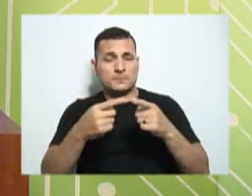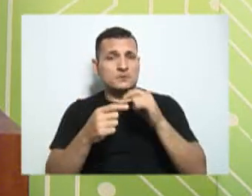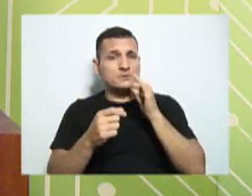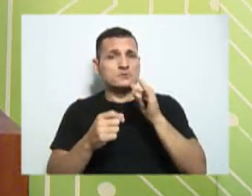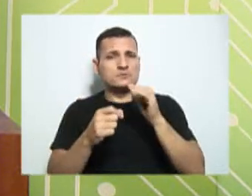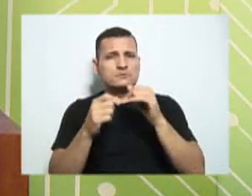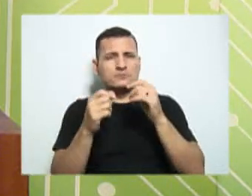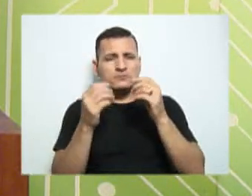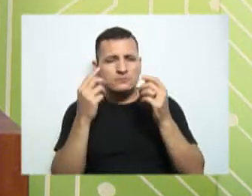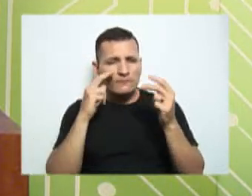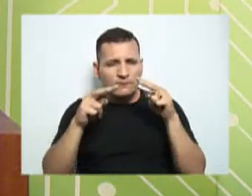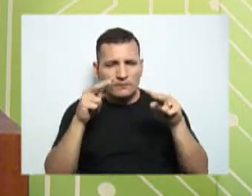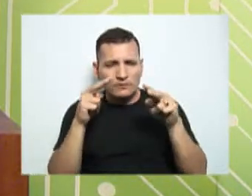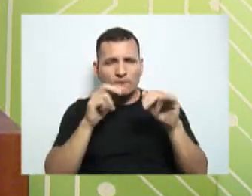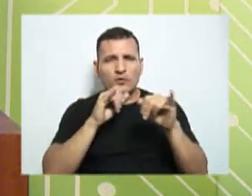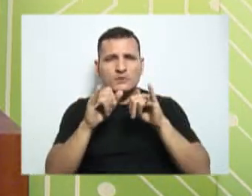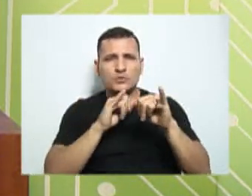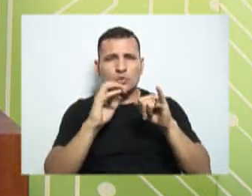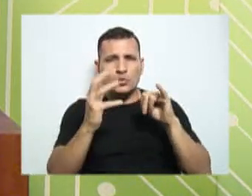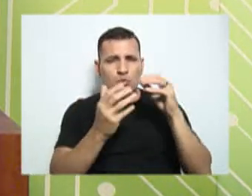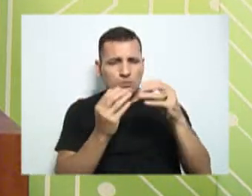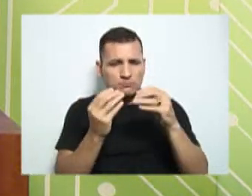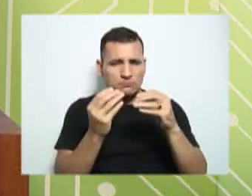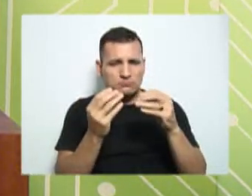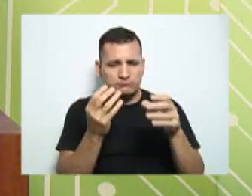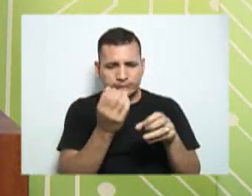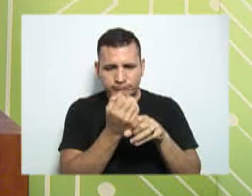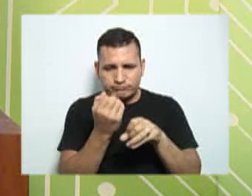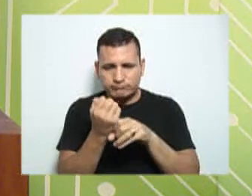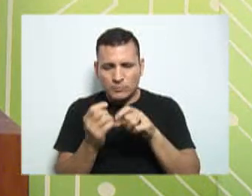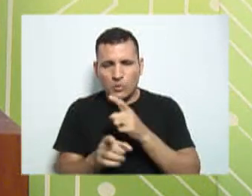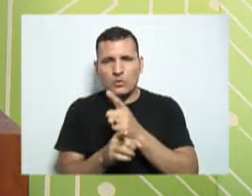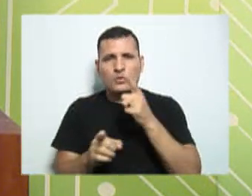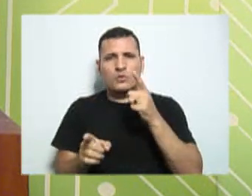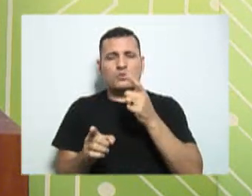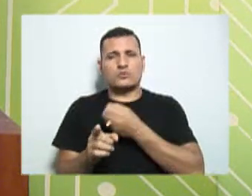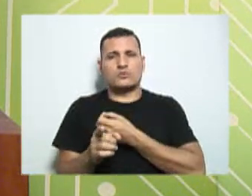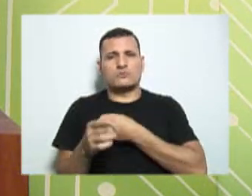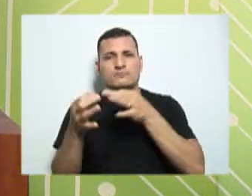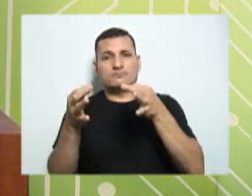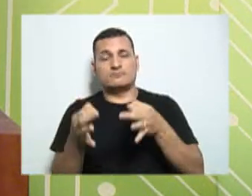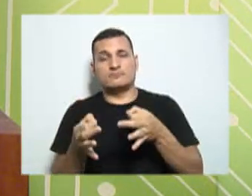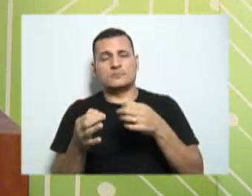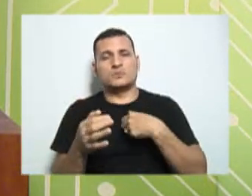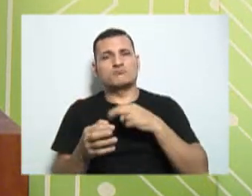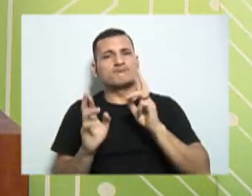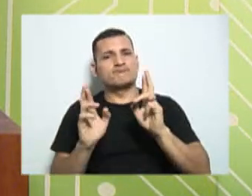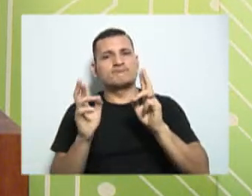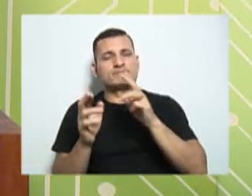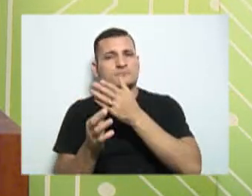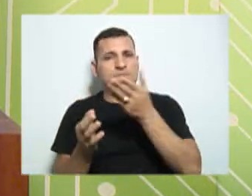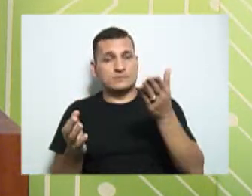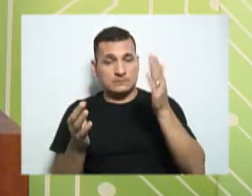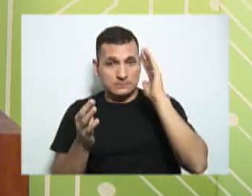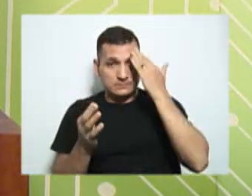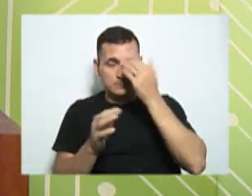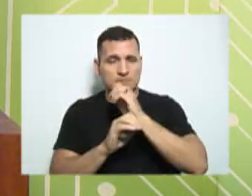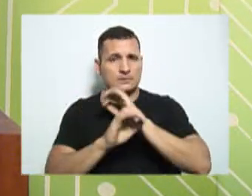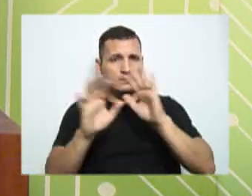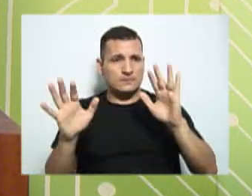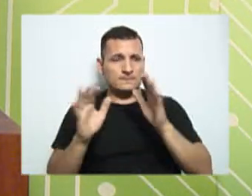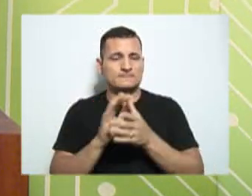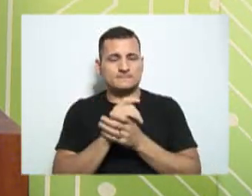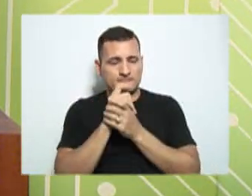informações, vocês conseguem chegar ao valor exato, tá bom? Espero que tenha ficado claro para vocês essa